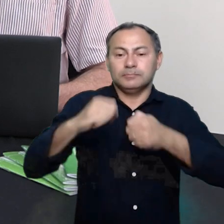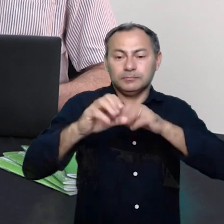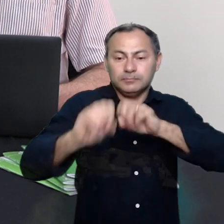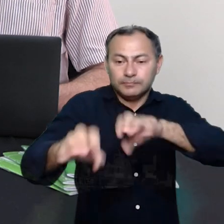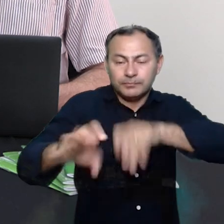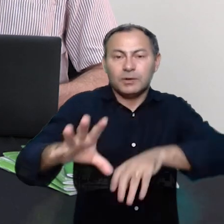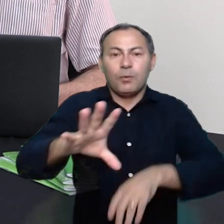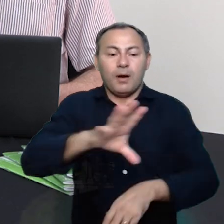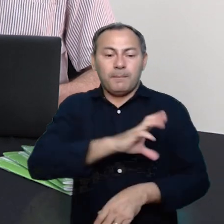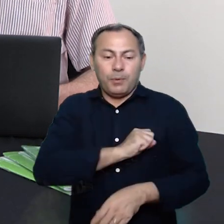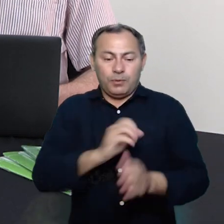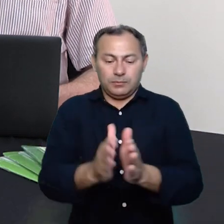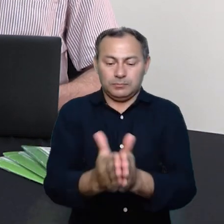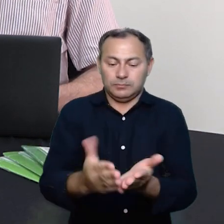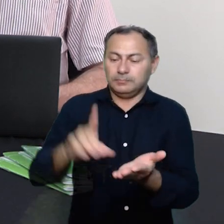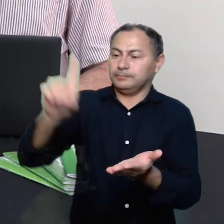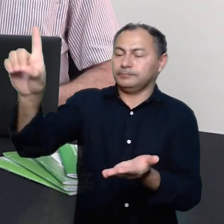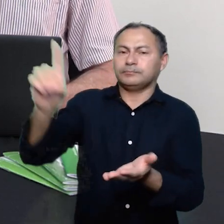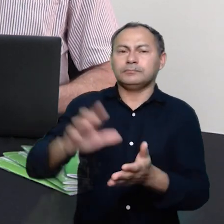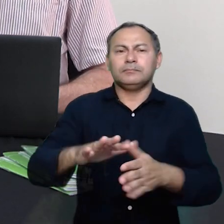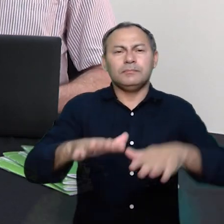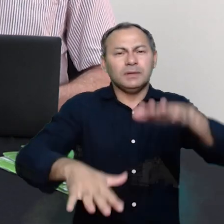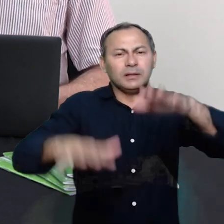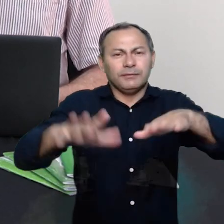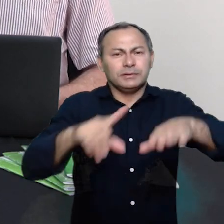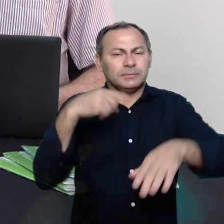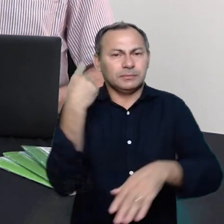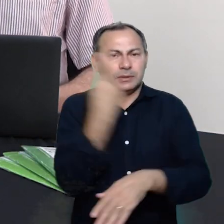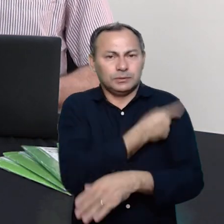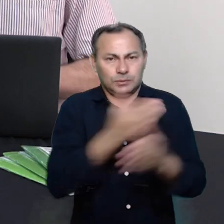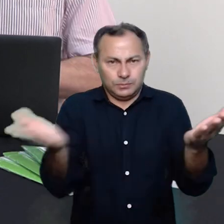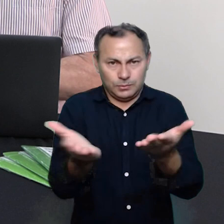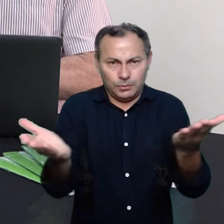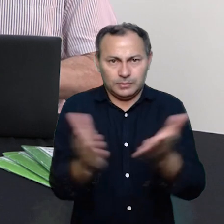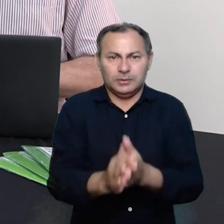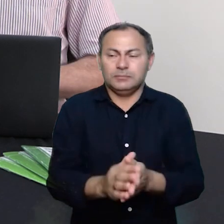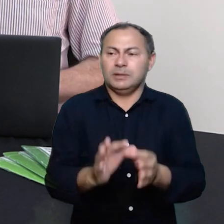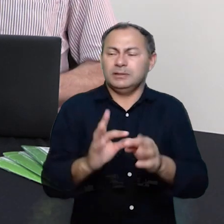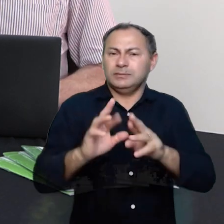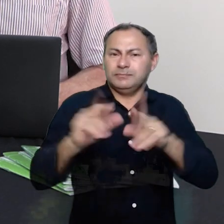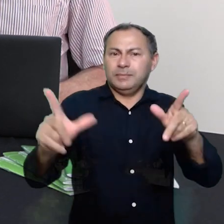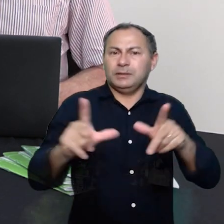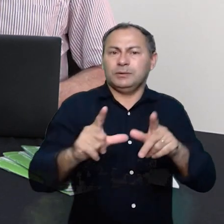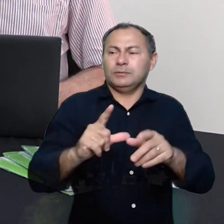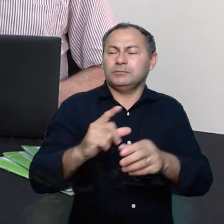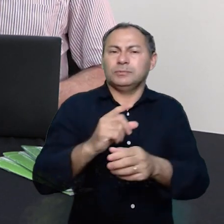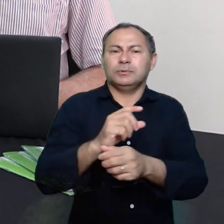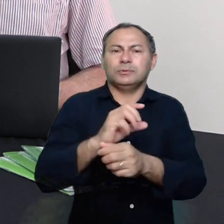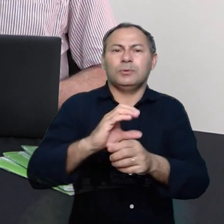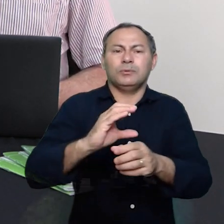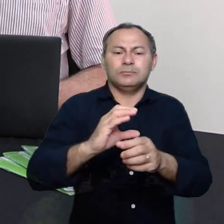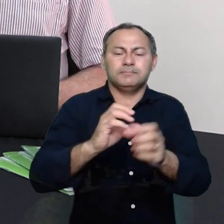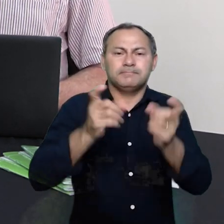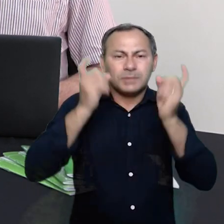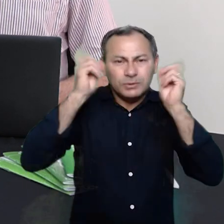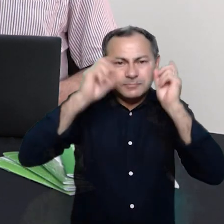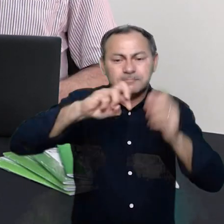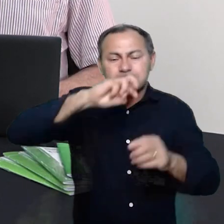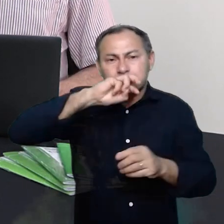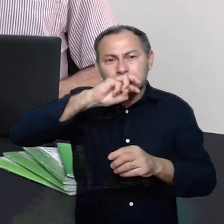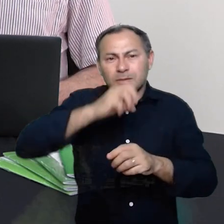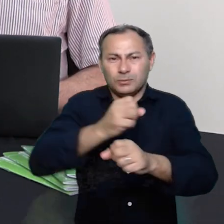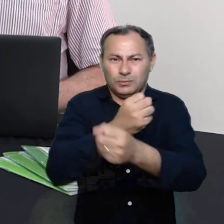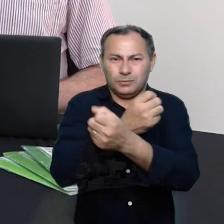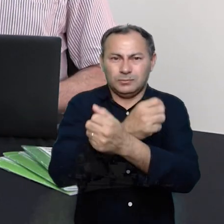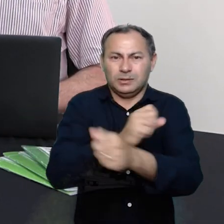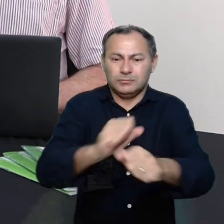amor às Escrituras. Talvez para nós hoje, a tanta distância do concílio, a gente não consiga entender,